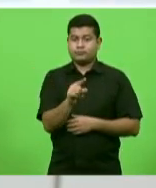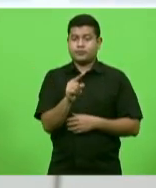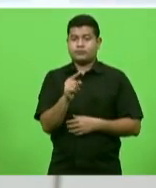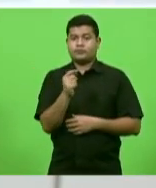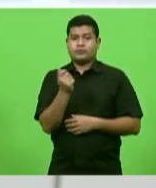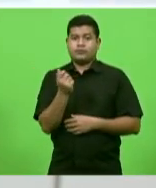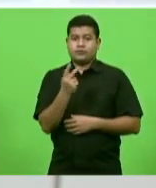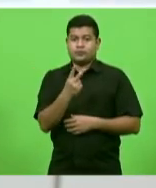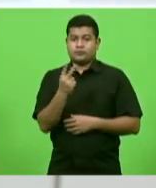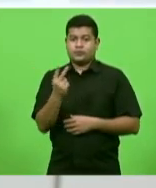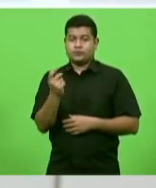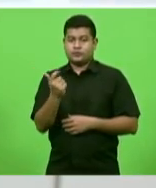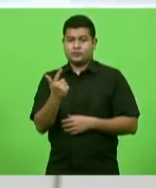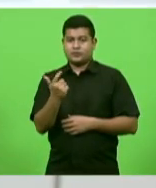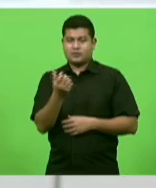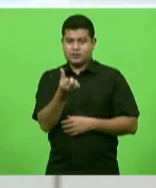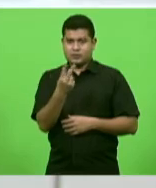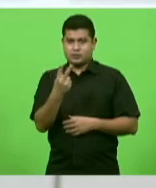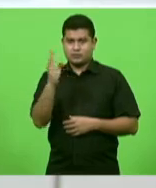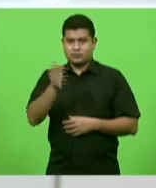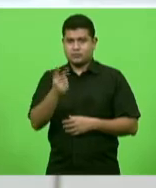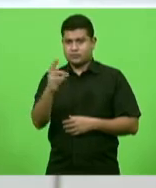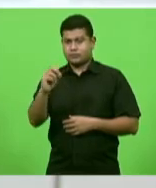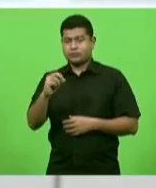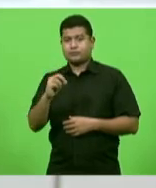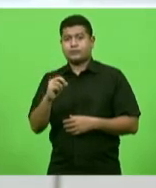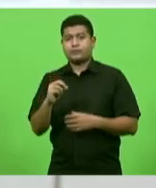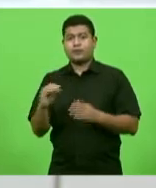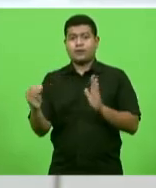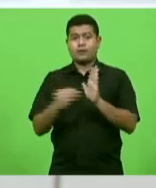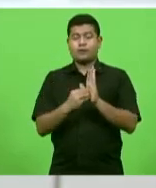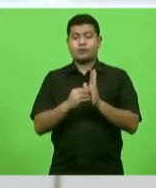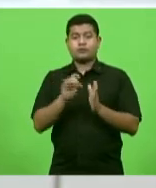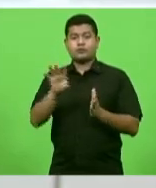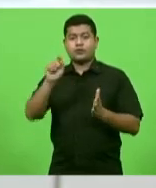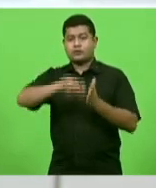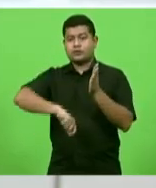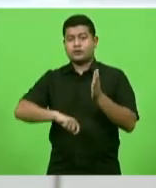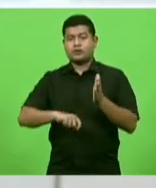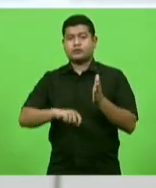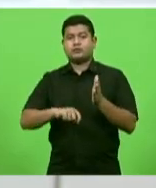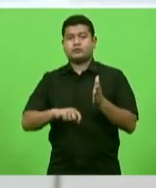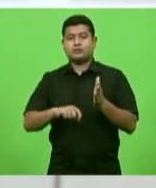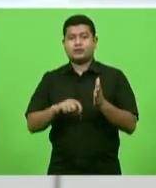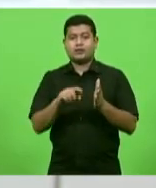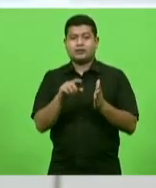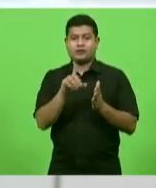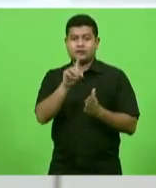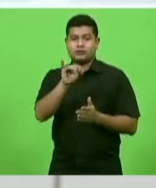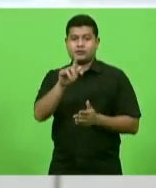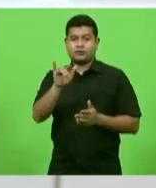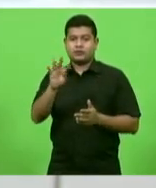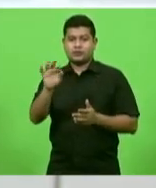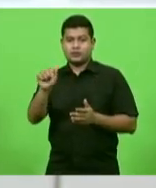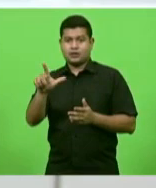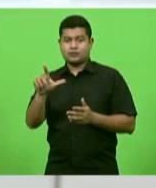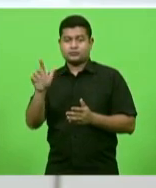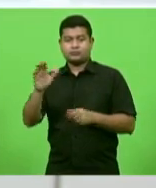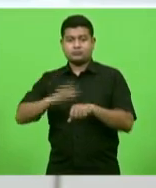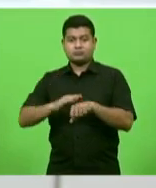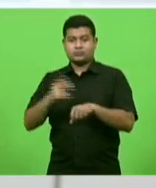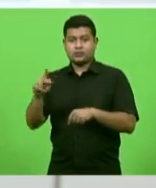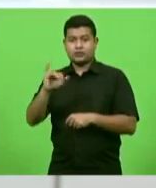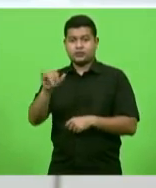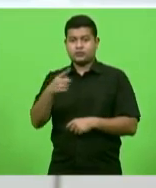2020 aportando no referido o documento apenas assinatura digital de João Batista Cordeiro